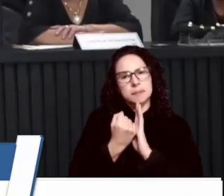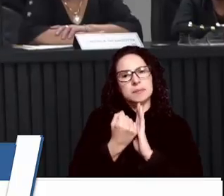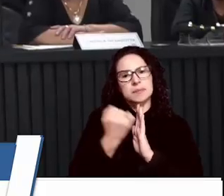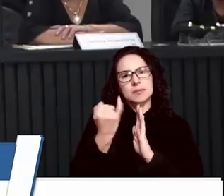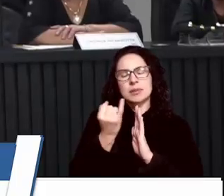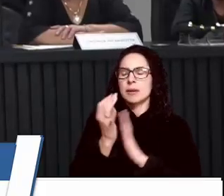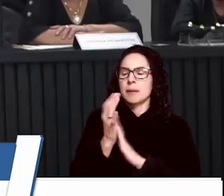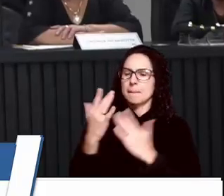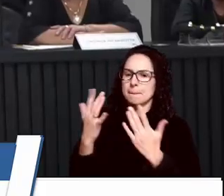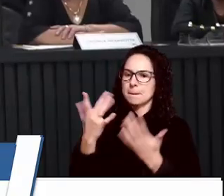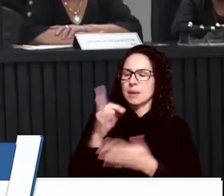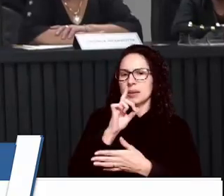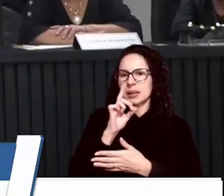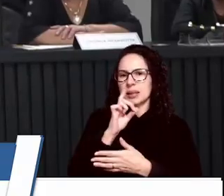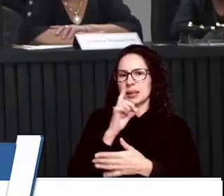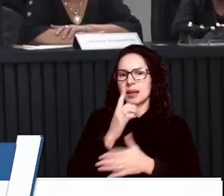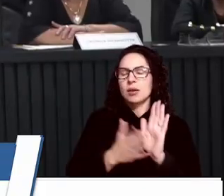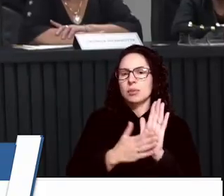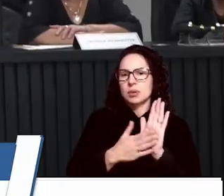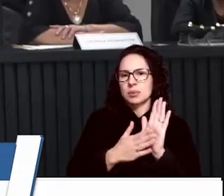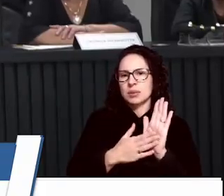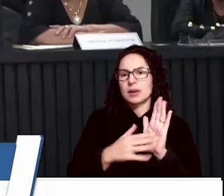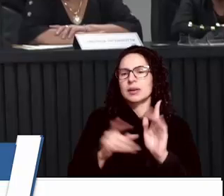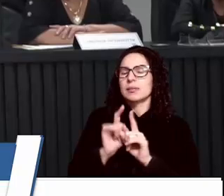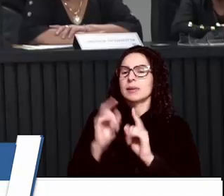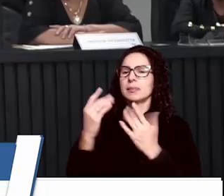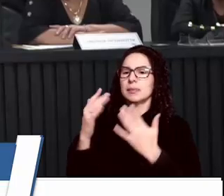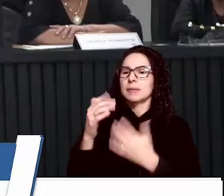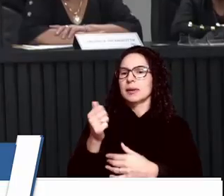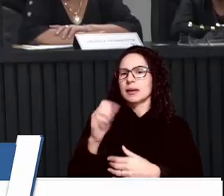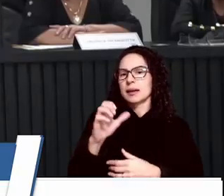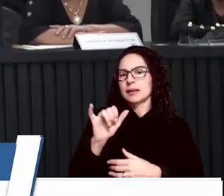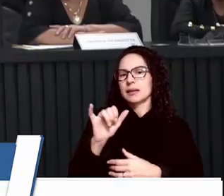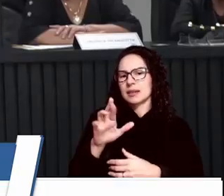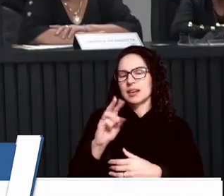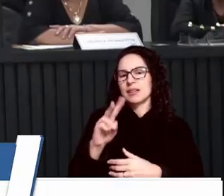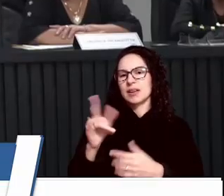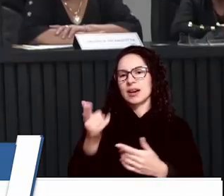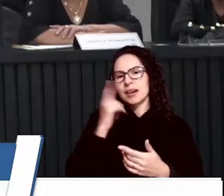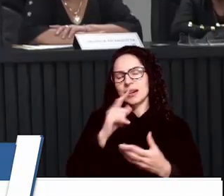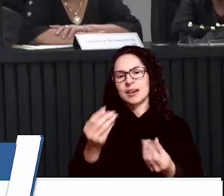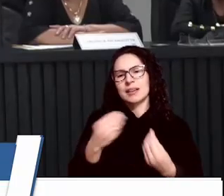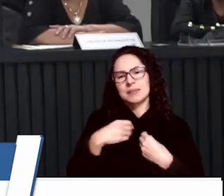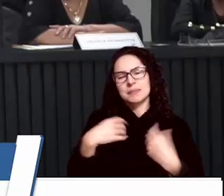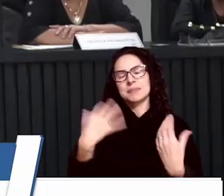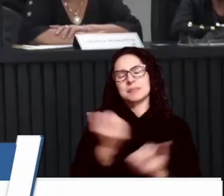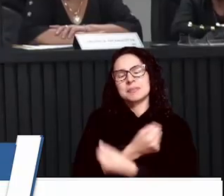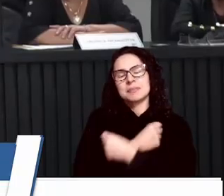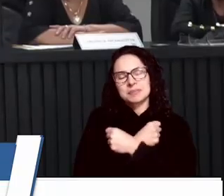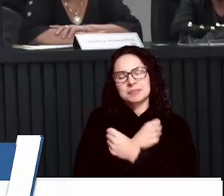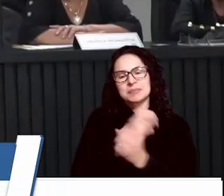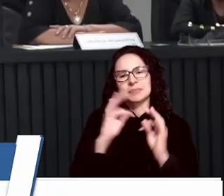o Daniel pela propositura e parabéns doutor Assi, que vai receber, né, um abraço nosso de toda a